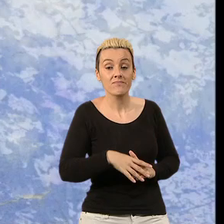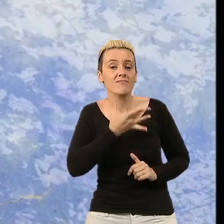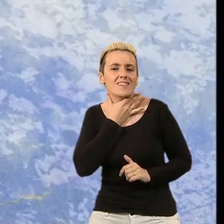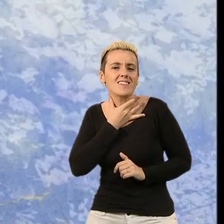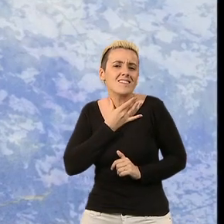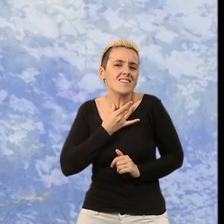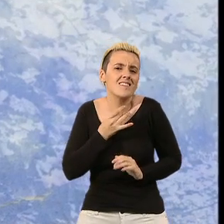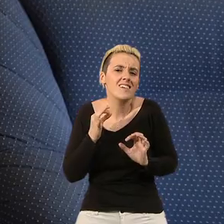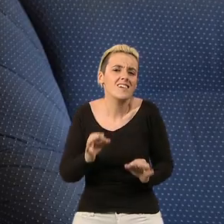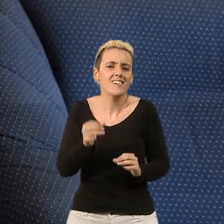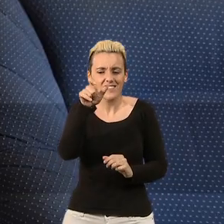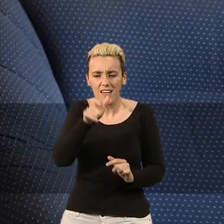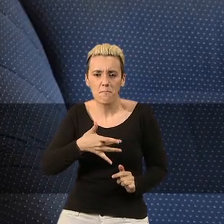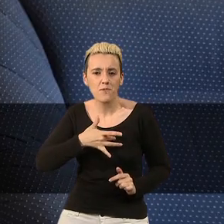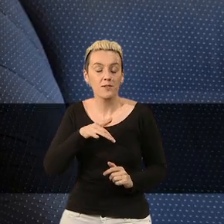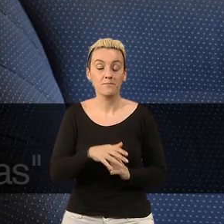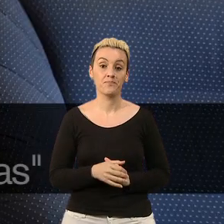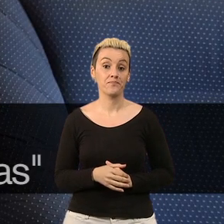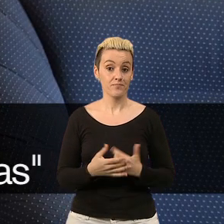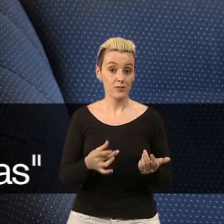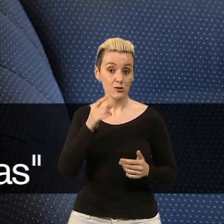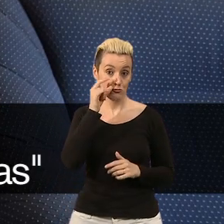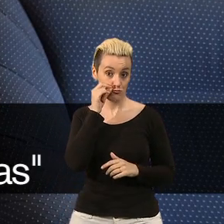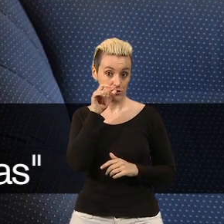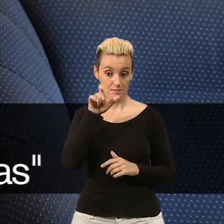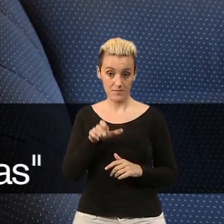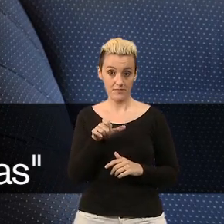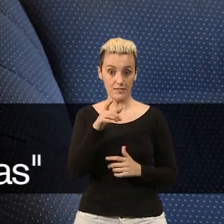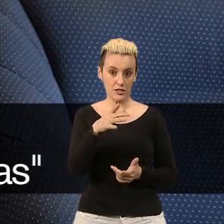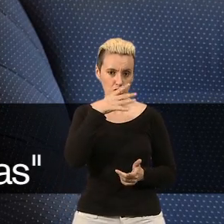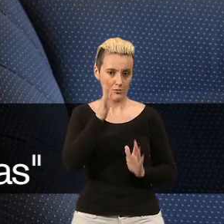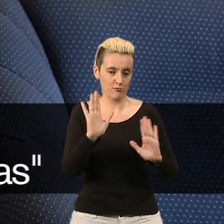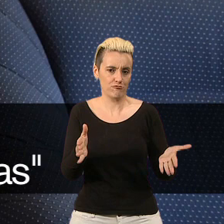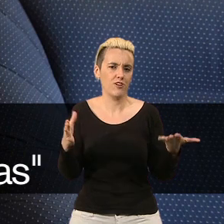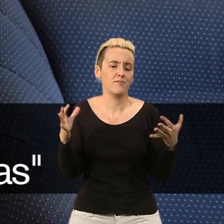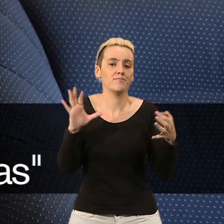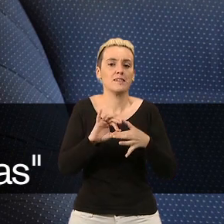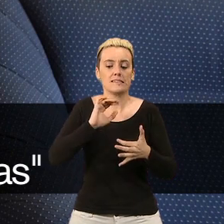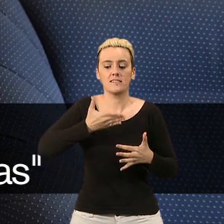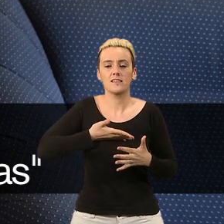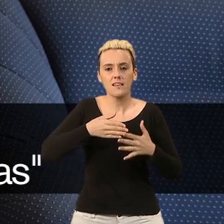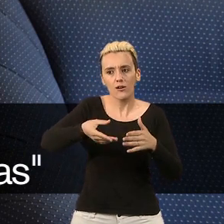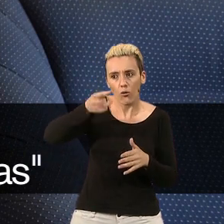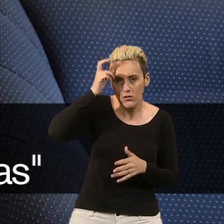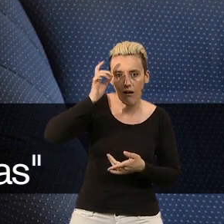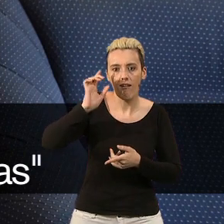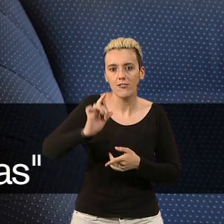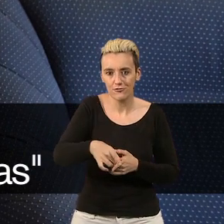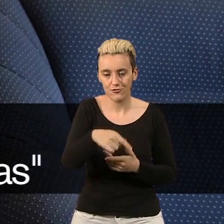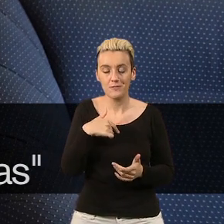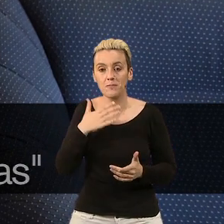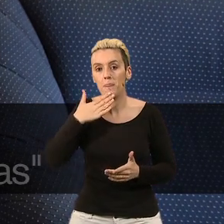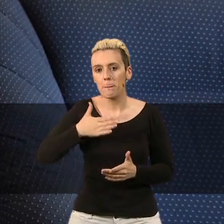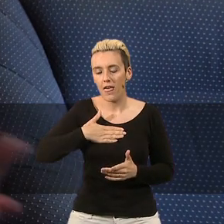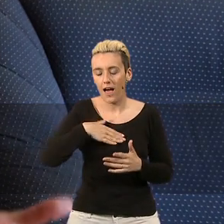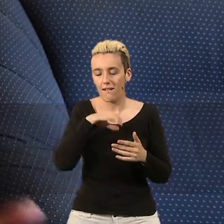Tenho sede, amor da mágoa. O César Prata já disse muito sobre o que é o conceito do nosso álbum. Para mim, uma das coisas que